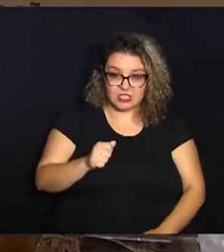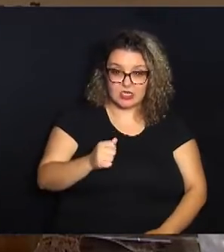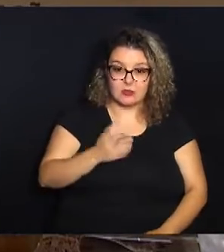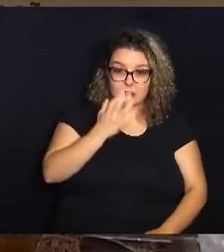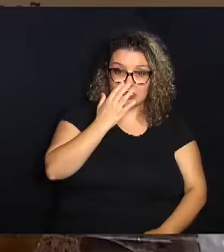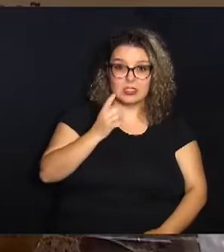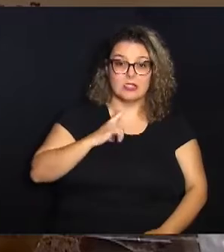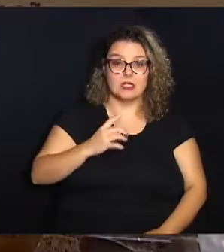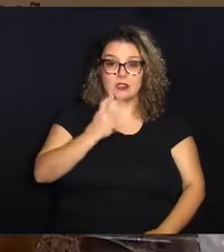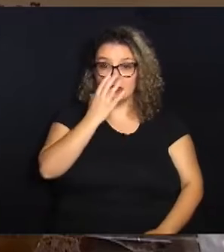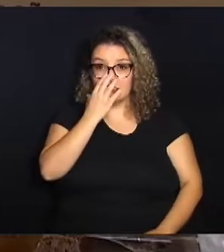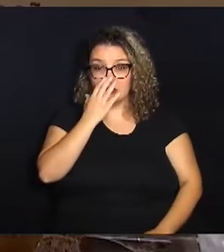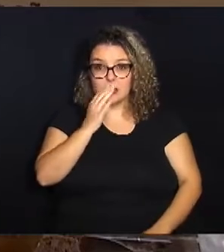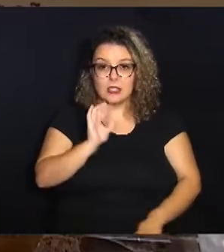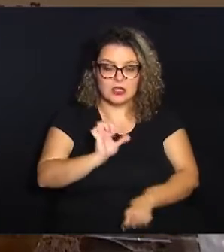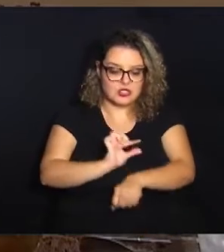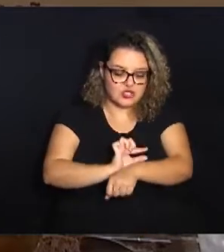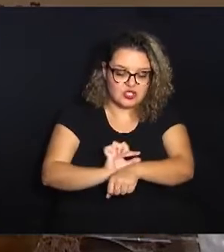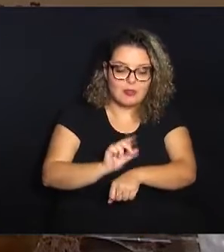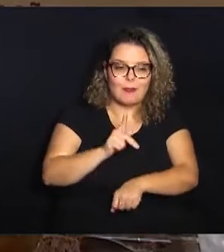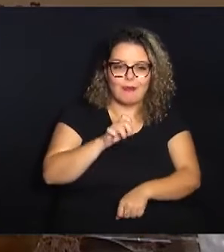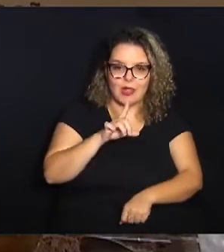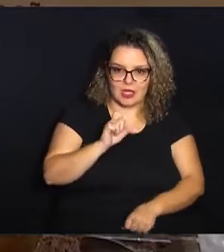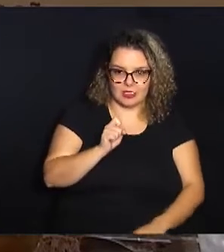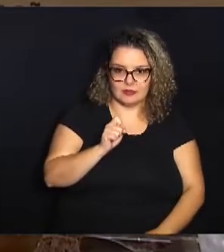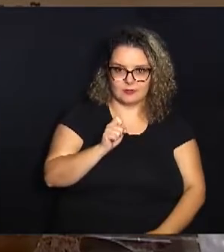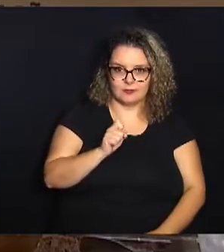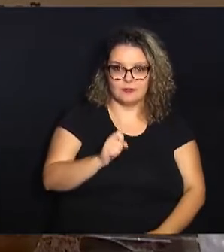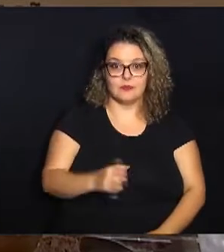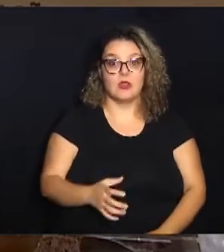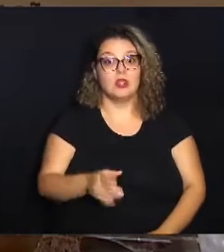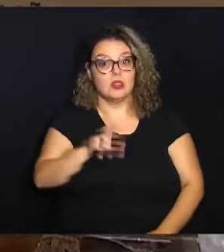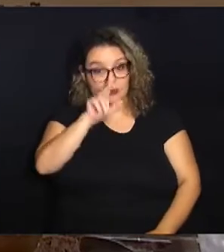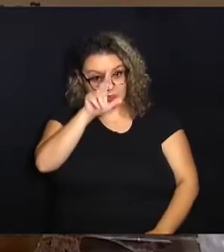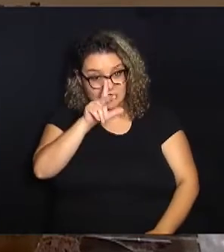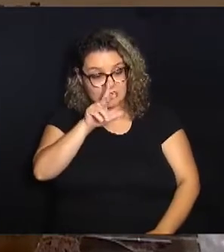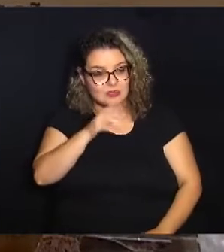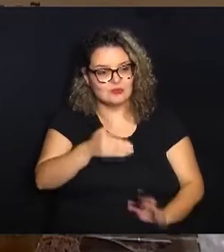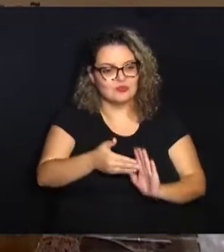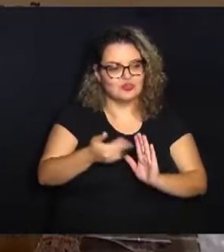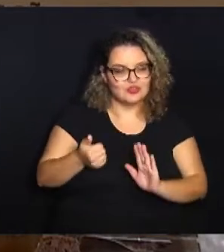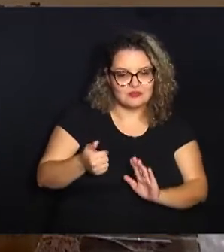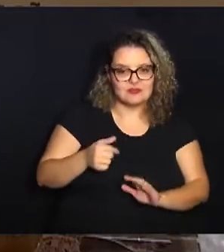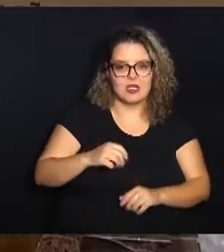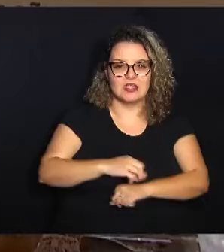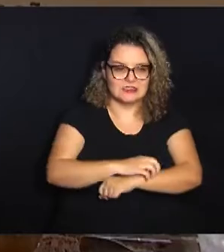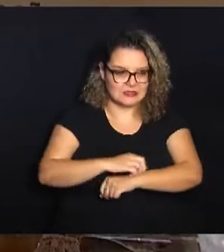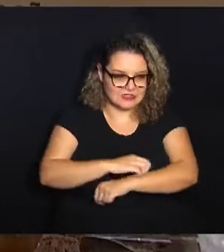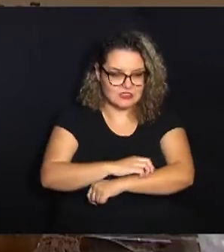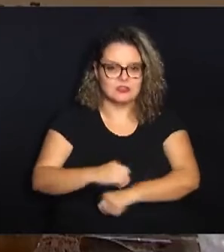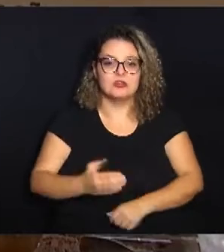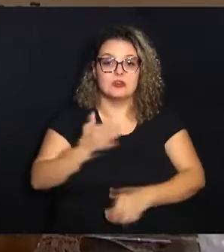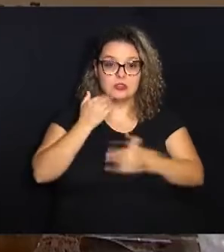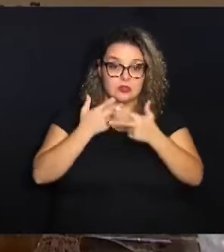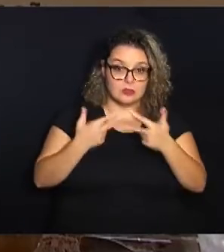tem alergia de pele e o inseto ele retira essa alergia. Então tem essa possibilidade desse mercado de alimentação nutracêutica